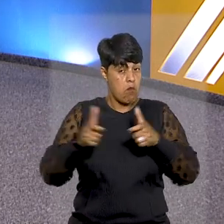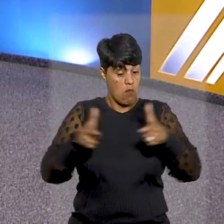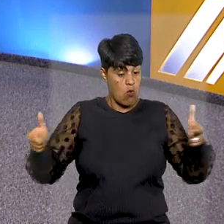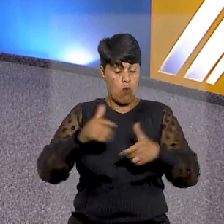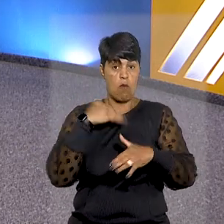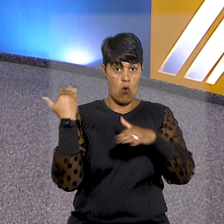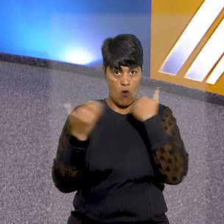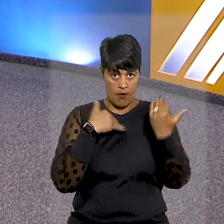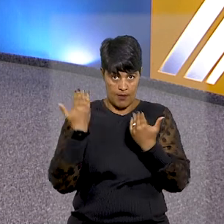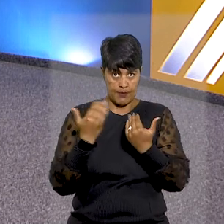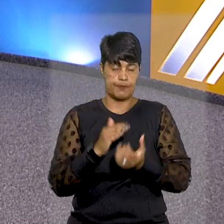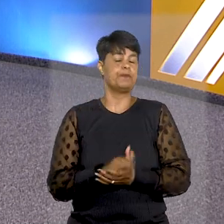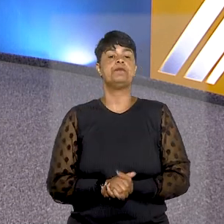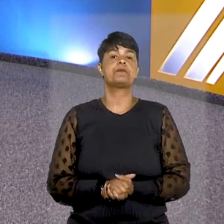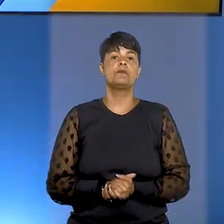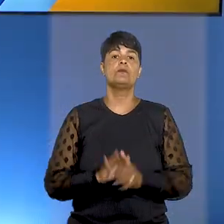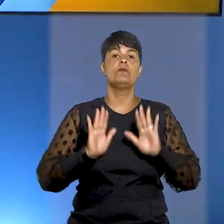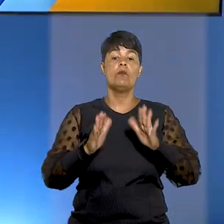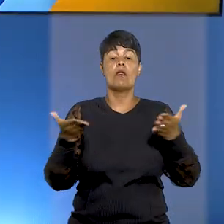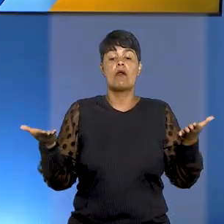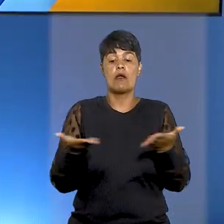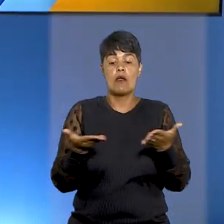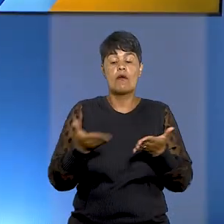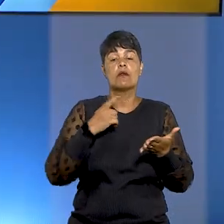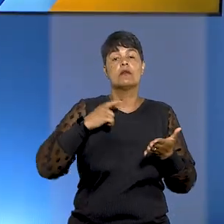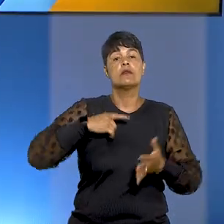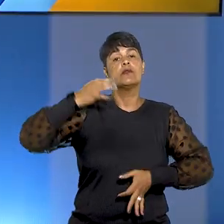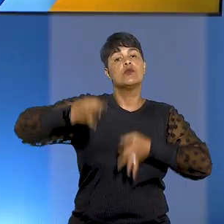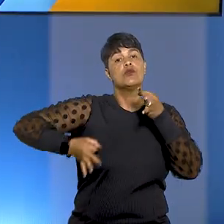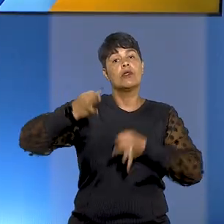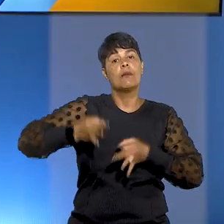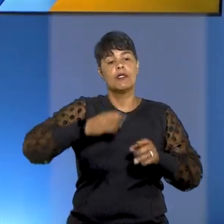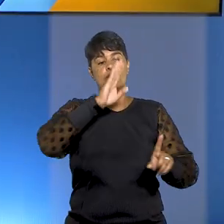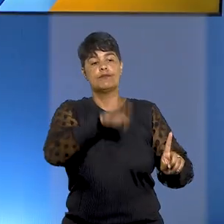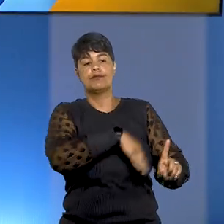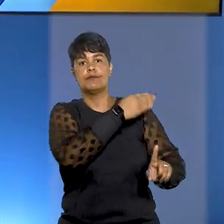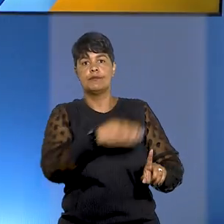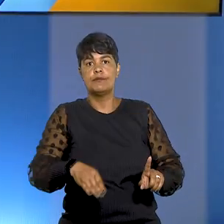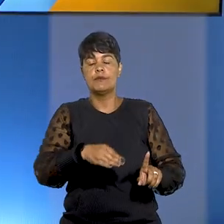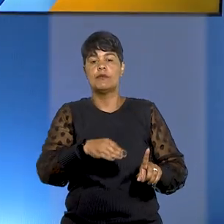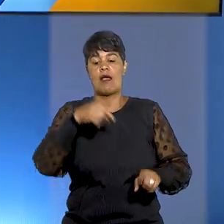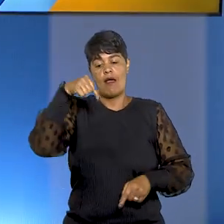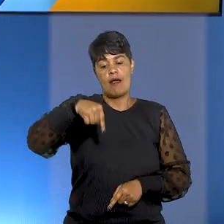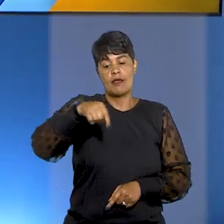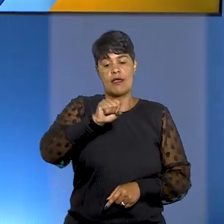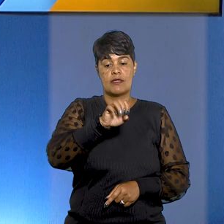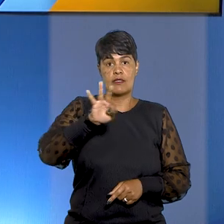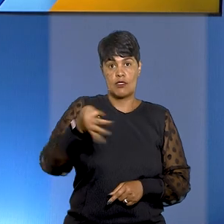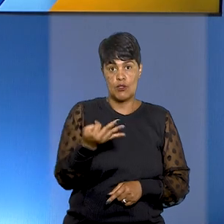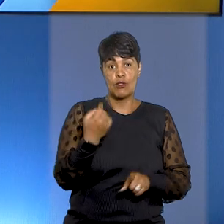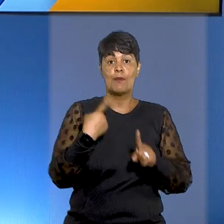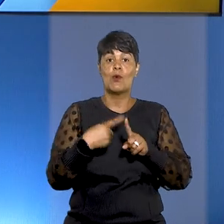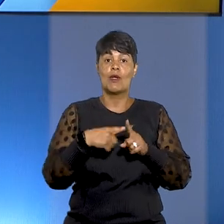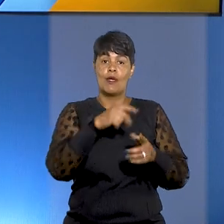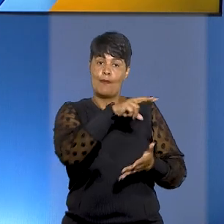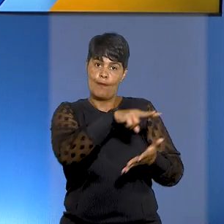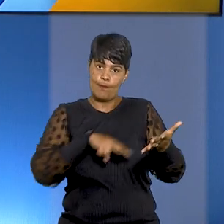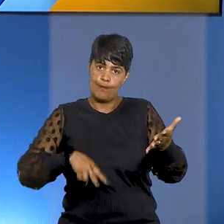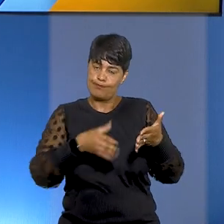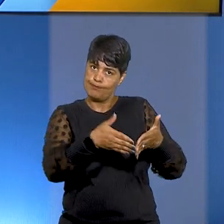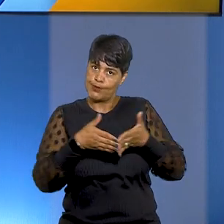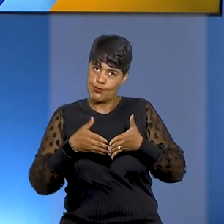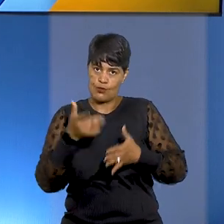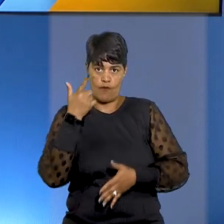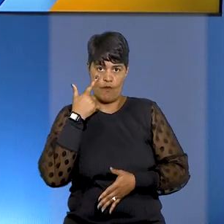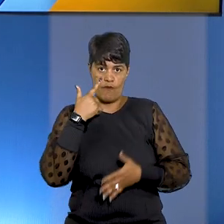Gaúcha no ano passado Agora o julgamento foi suspenso aqui no STJ por pedidos de